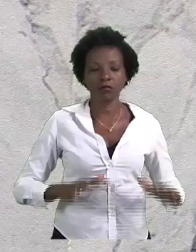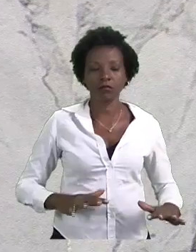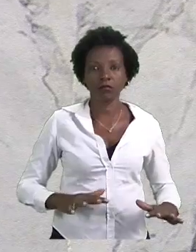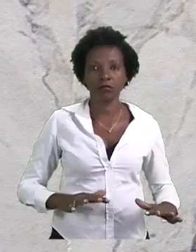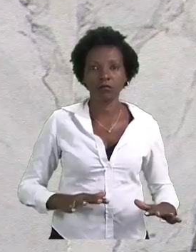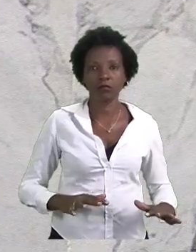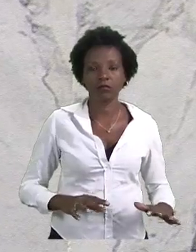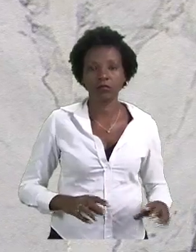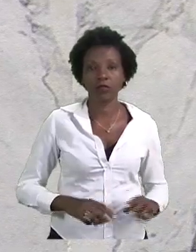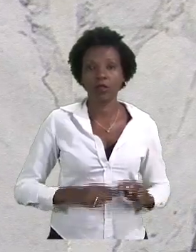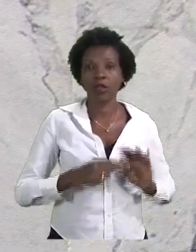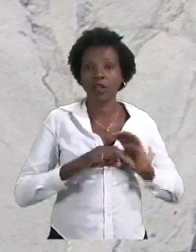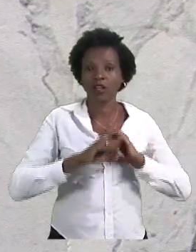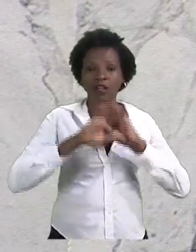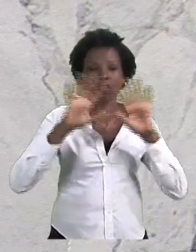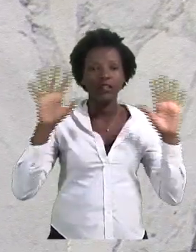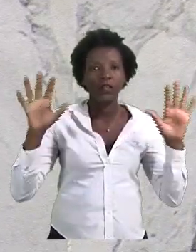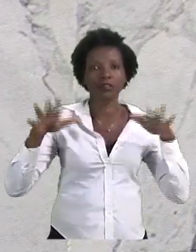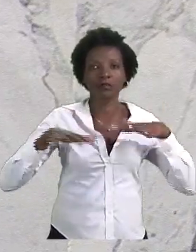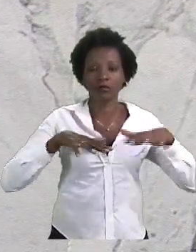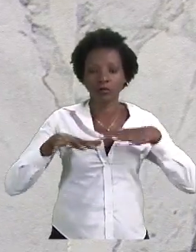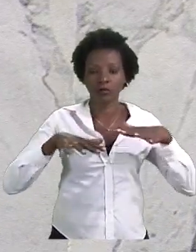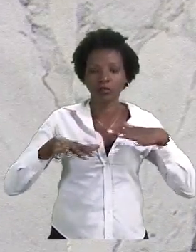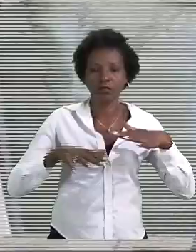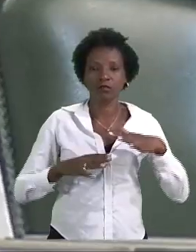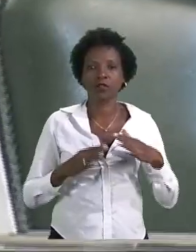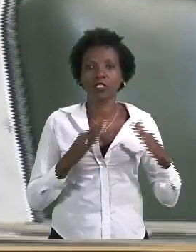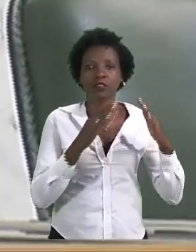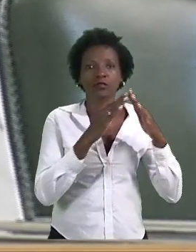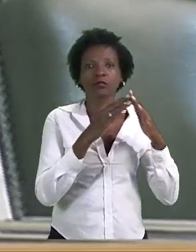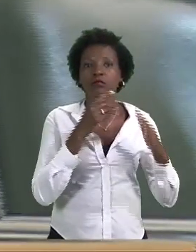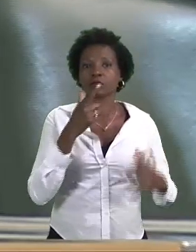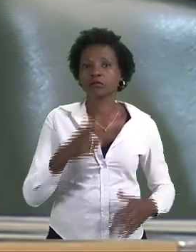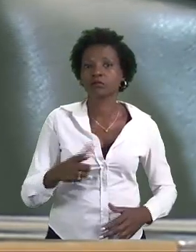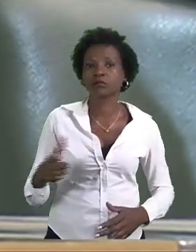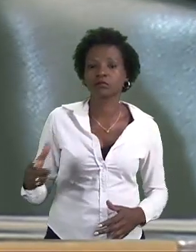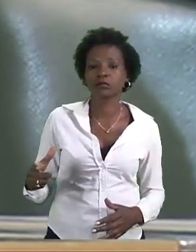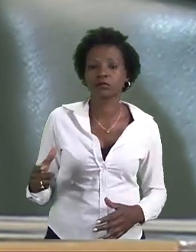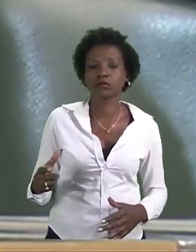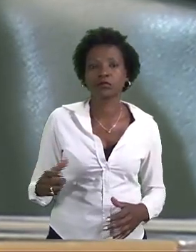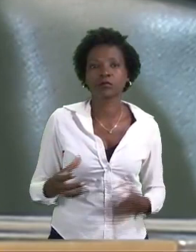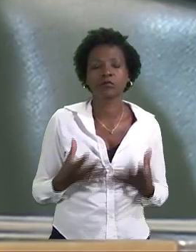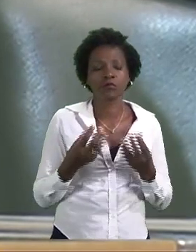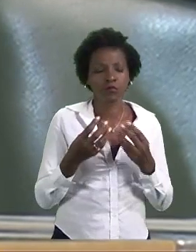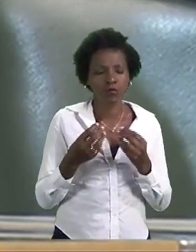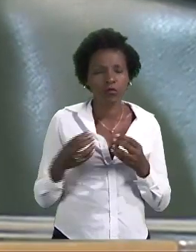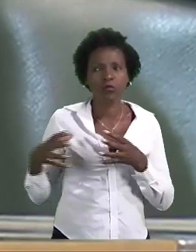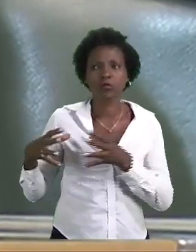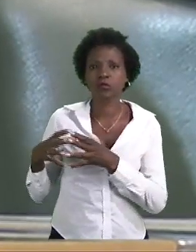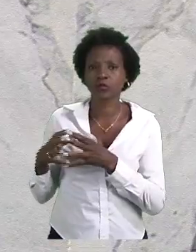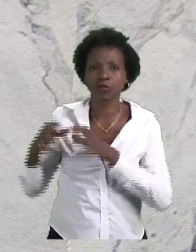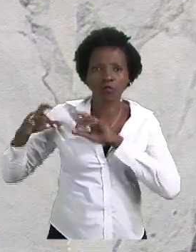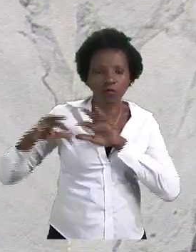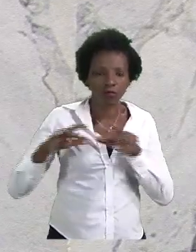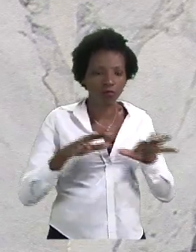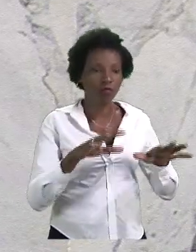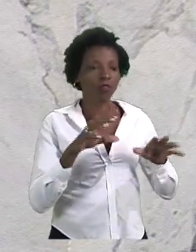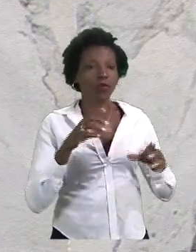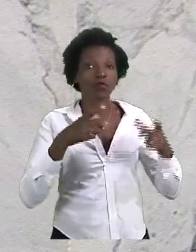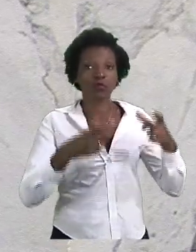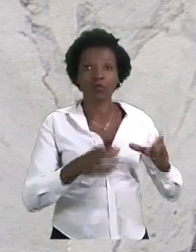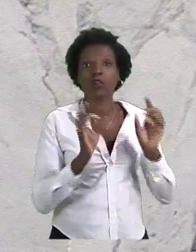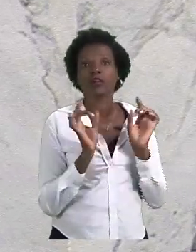a máfia dos movimentos sem tetos. Começa assim: um grupo especializado em invasões entra num local abandonado, toma